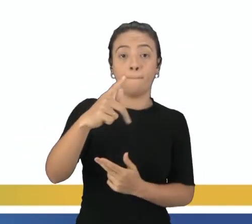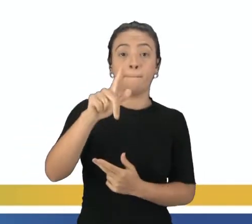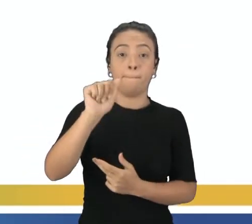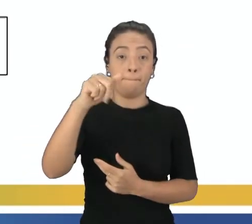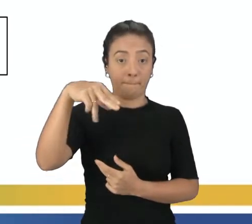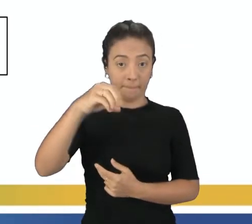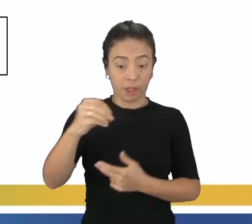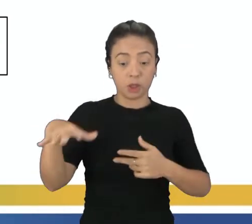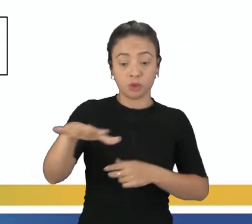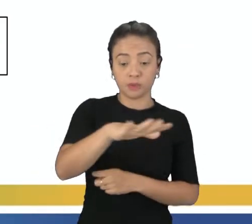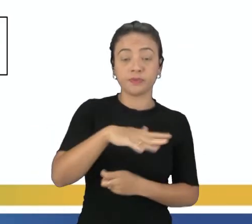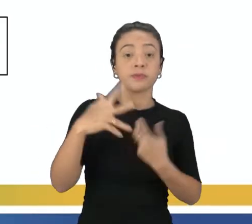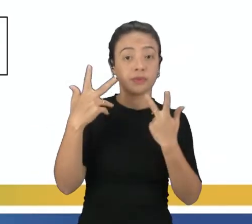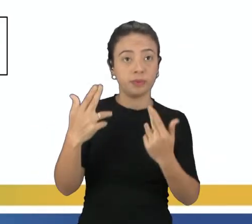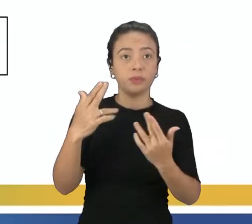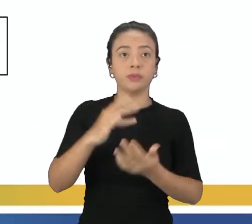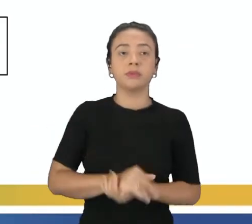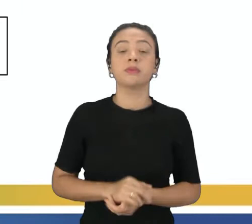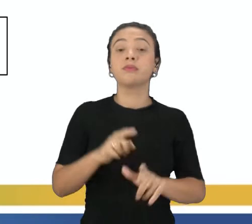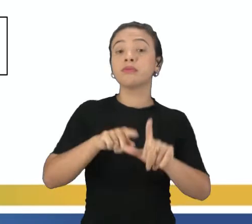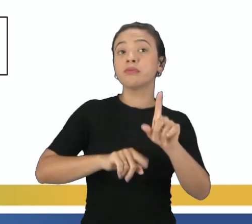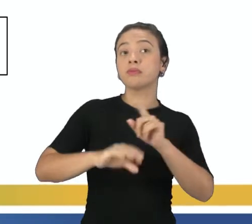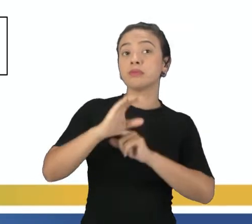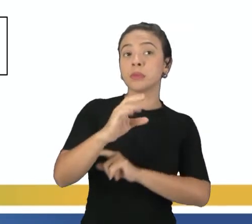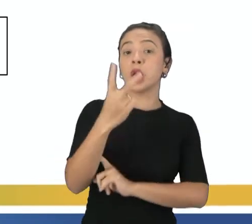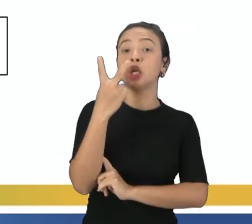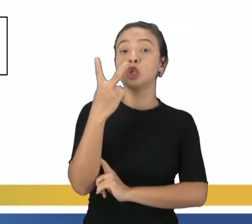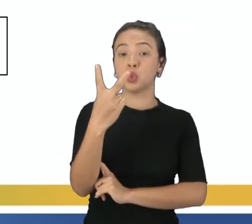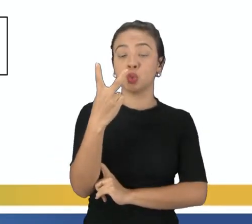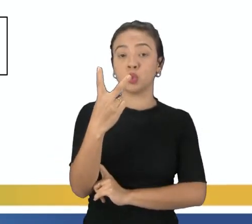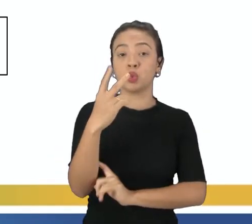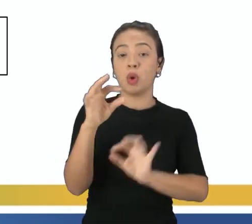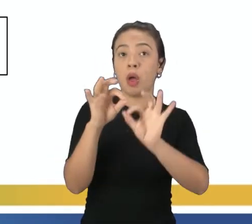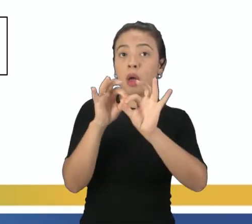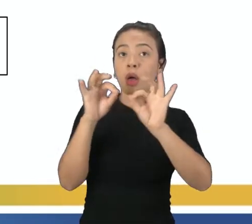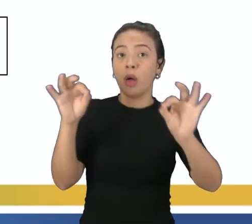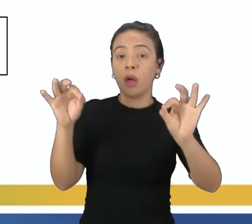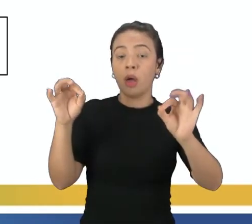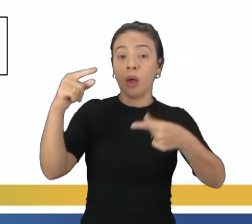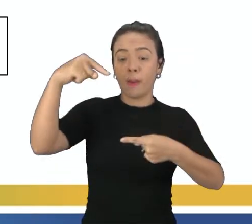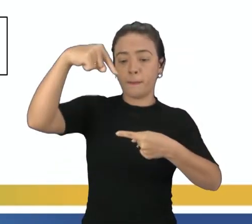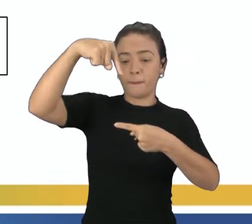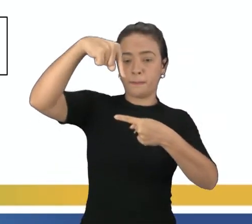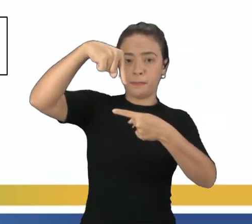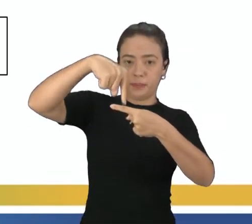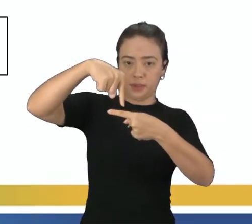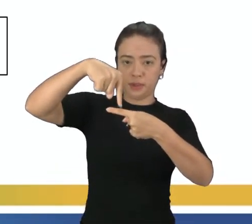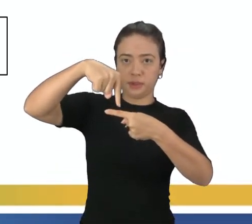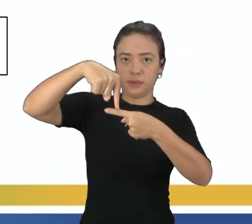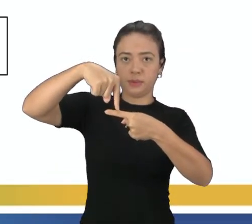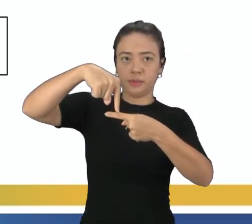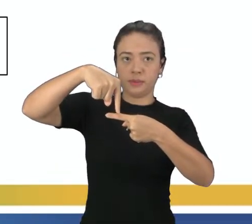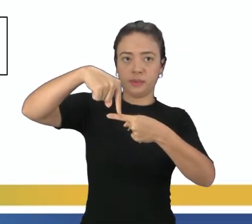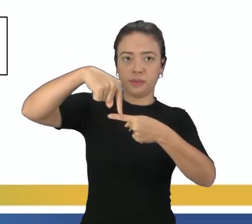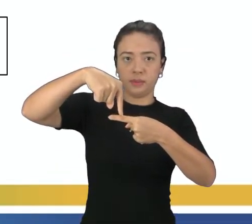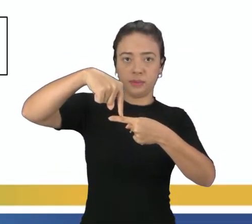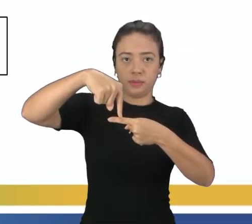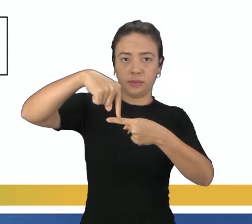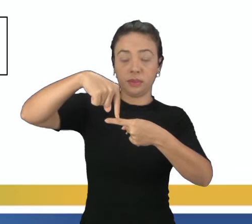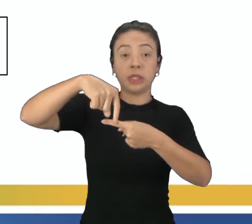certinho? Letra C. Duas retas que são perpendiculares entre si